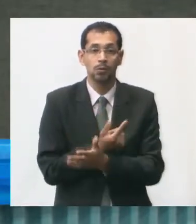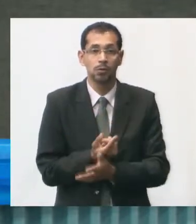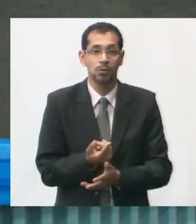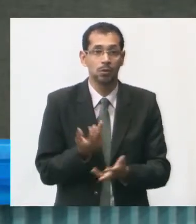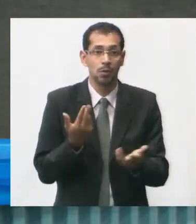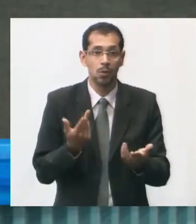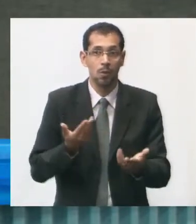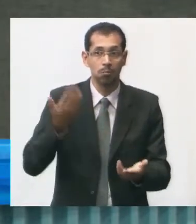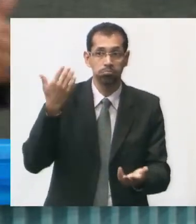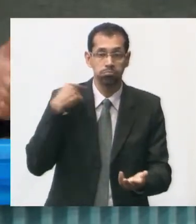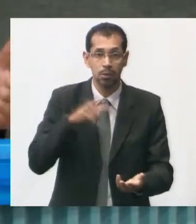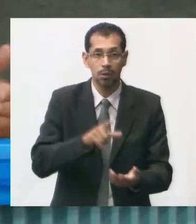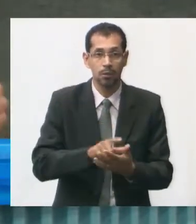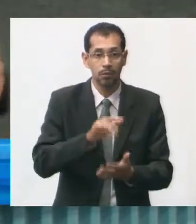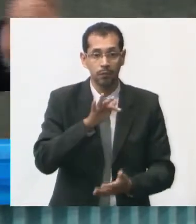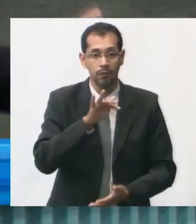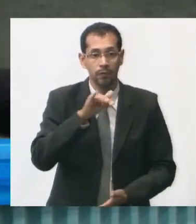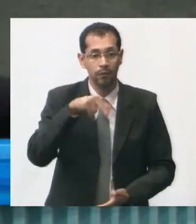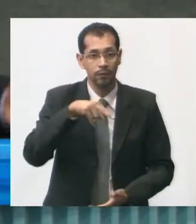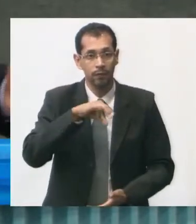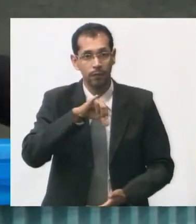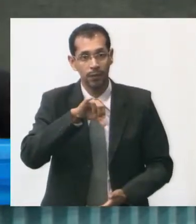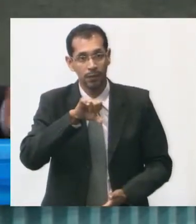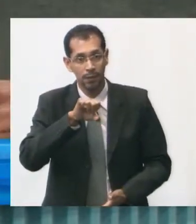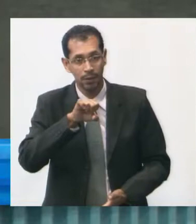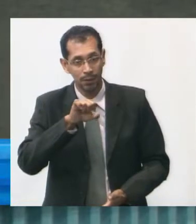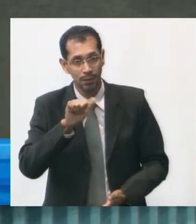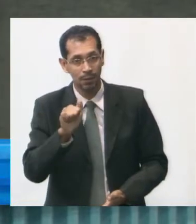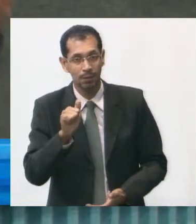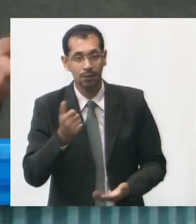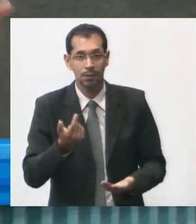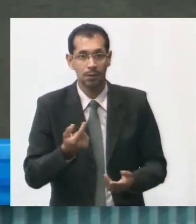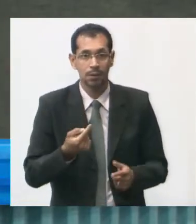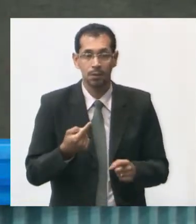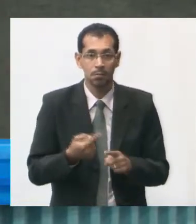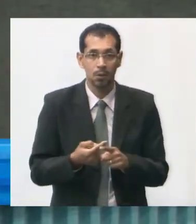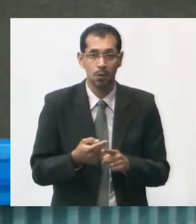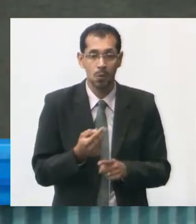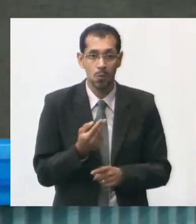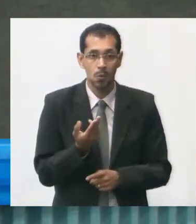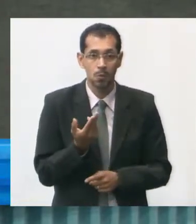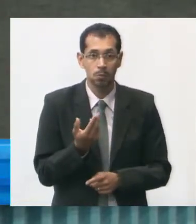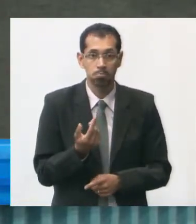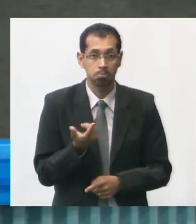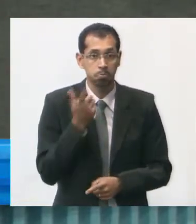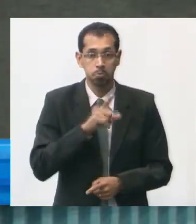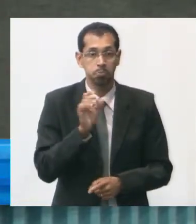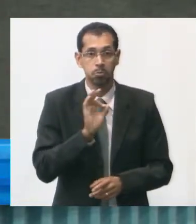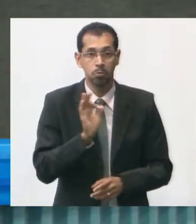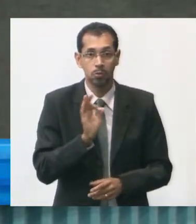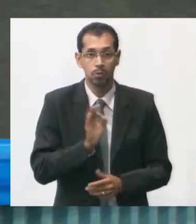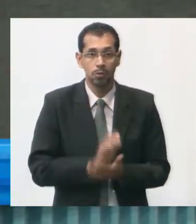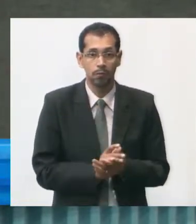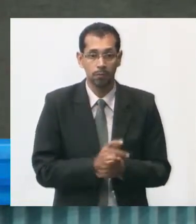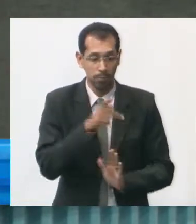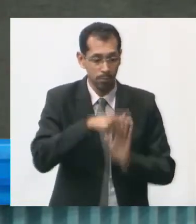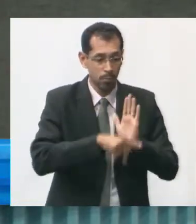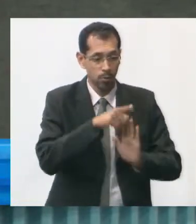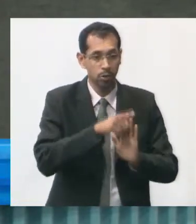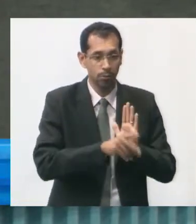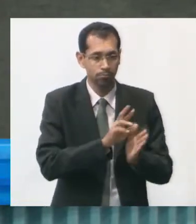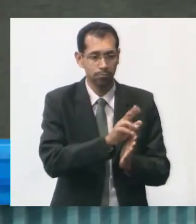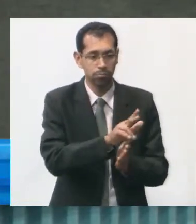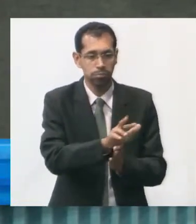não conseguiu se realizar todos os projetos para gastar o dinheiro do Finisa. Então, que seja um dinheiro que seja muito bem investido